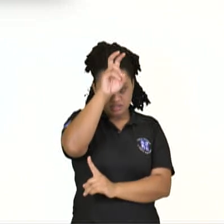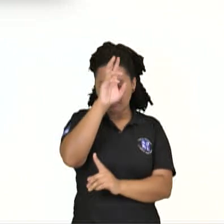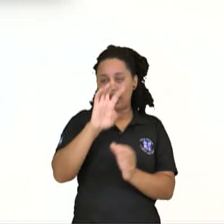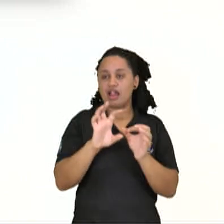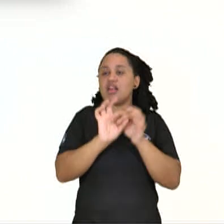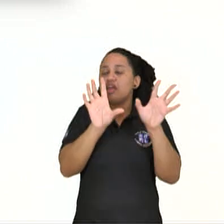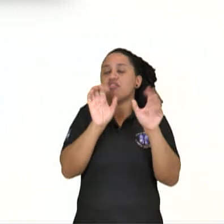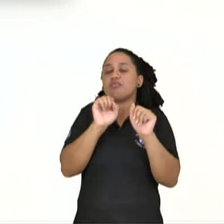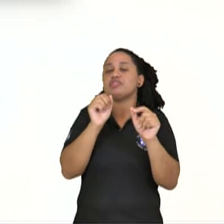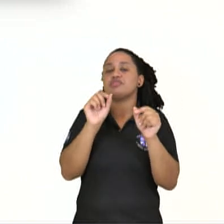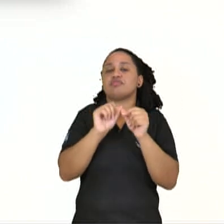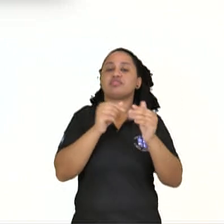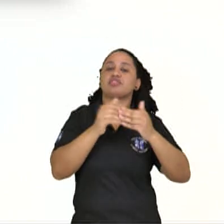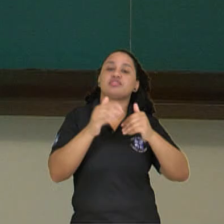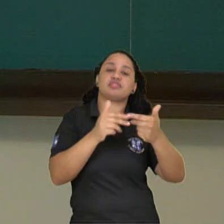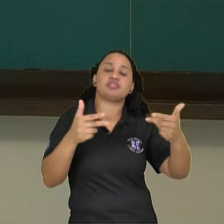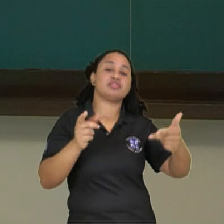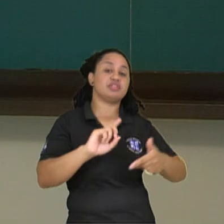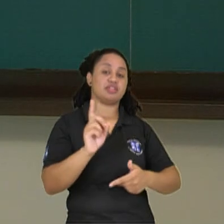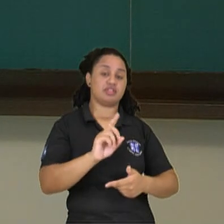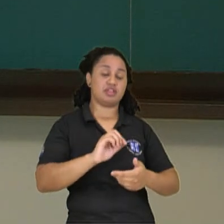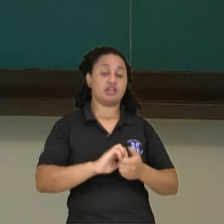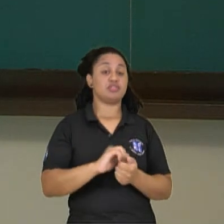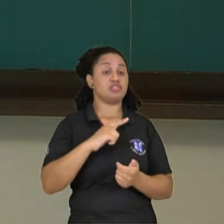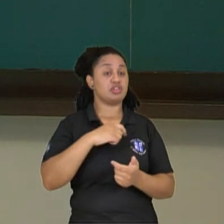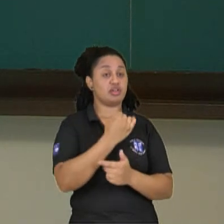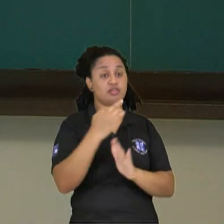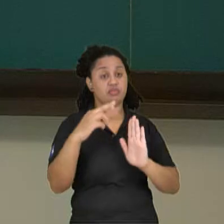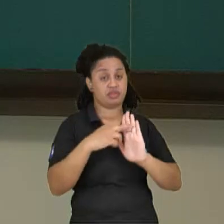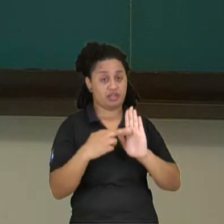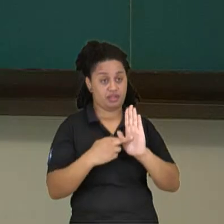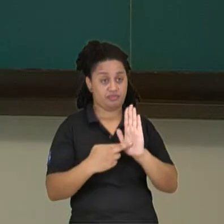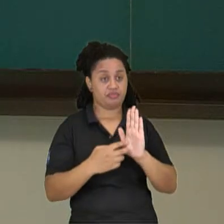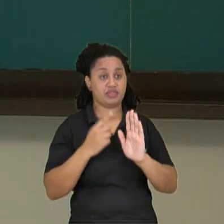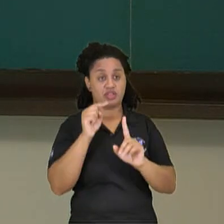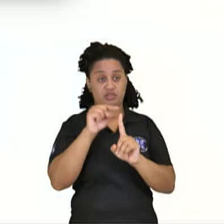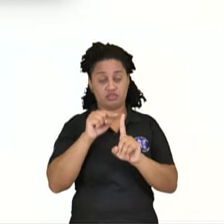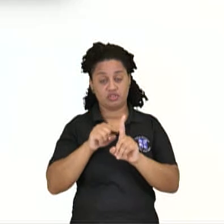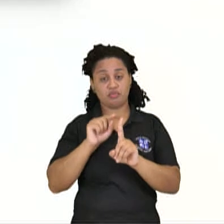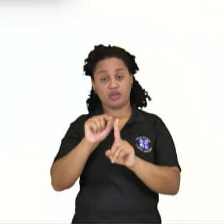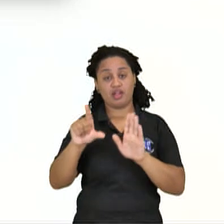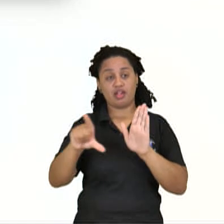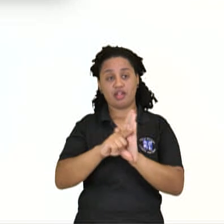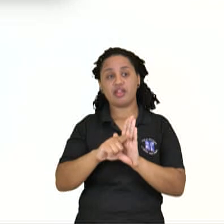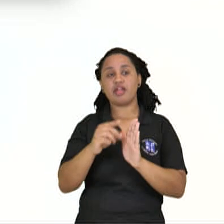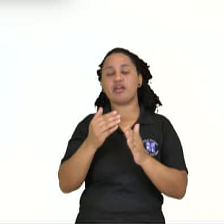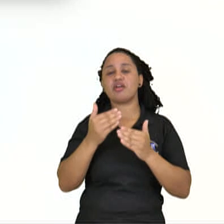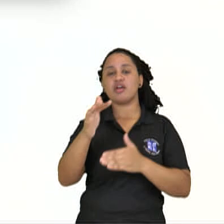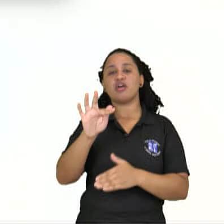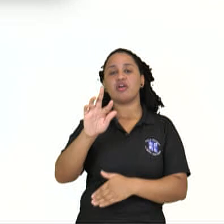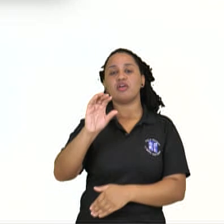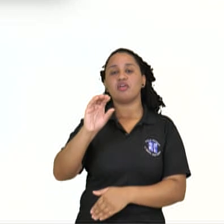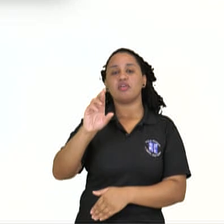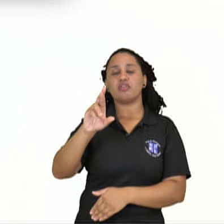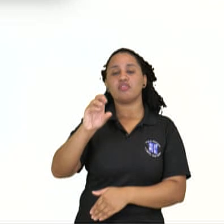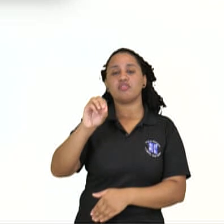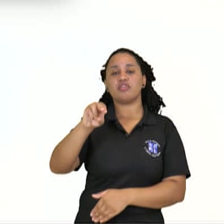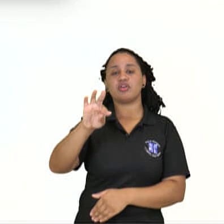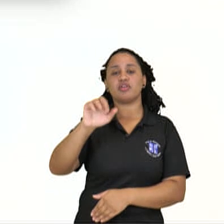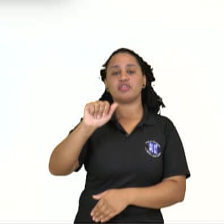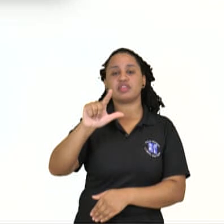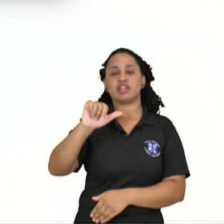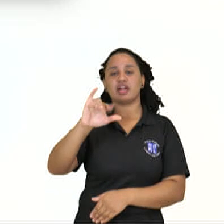que é o mais importante e o menos dentro da sociedade, de acordo, né, com a cultura deles e o que eles achavam. Politeístas,